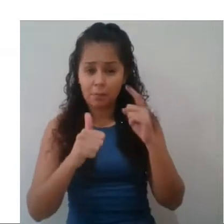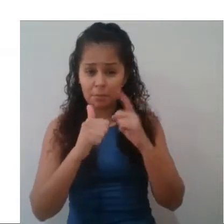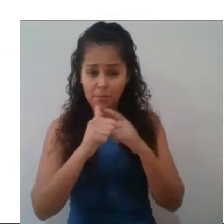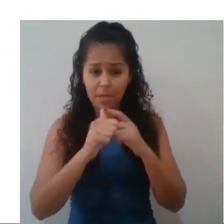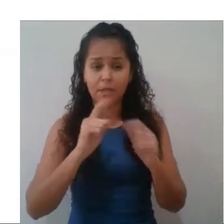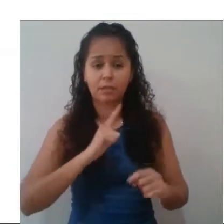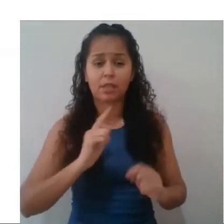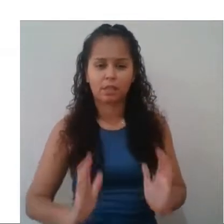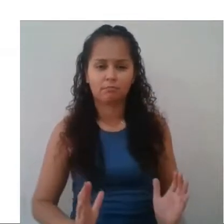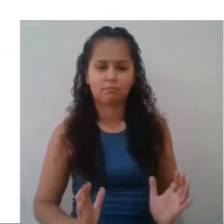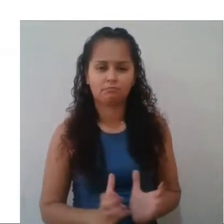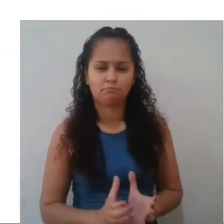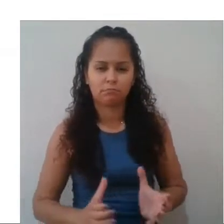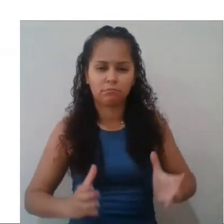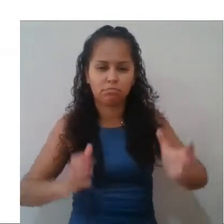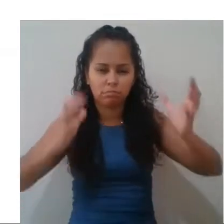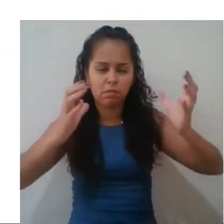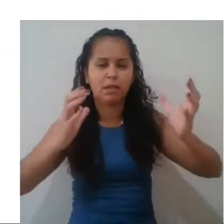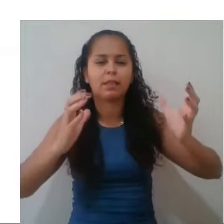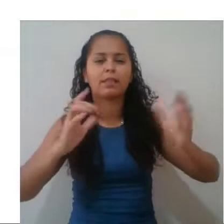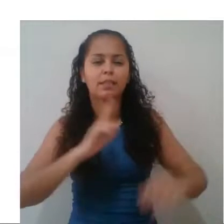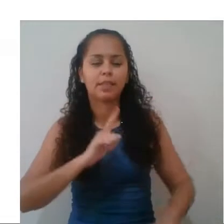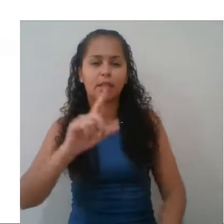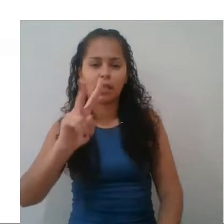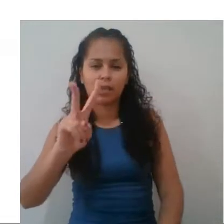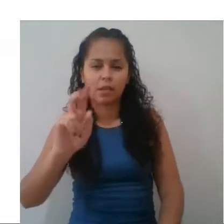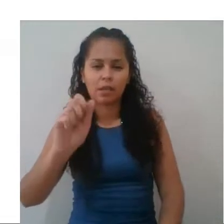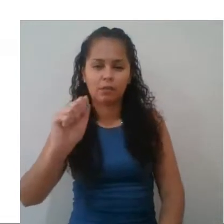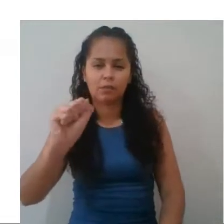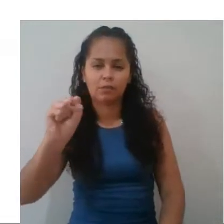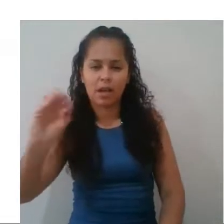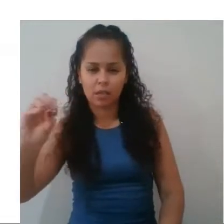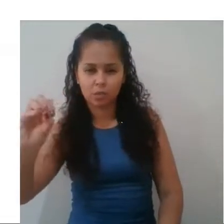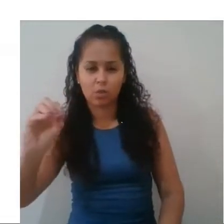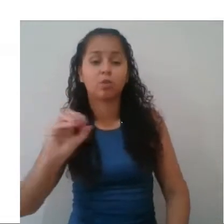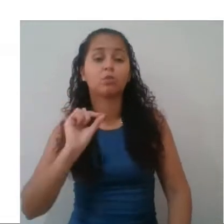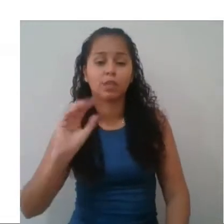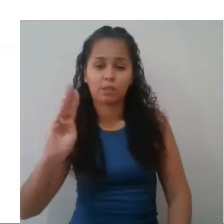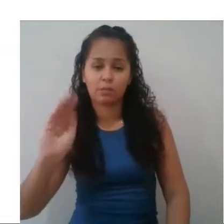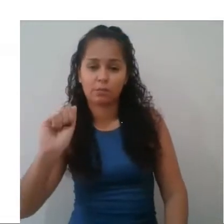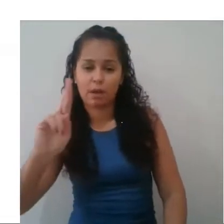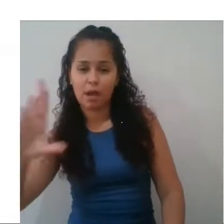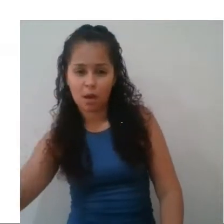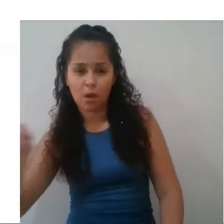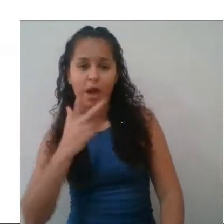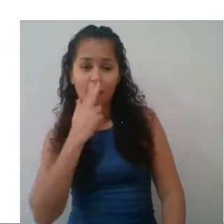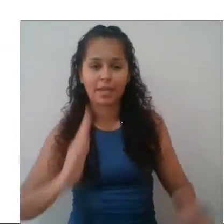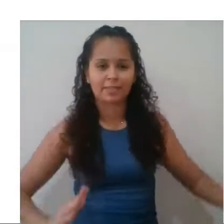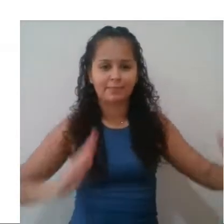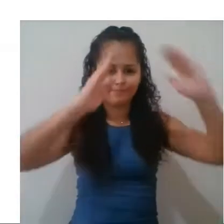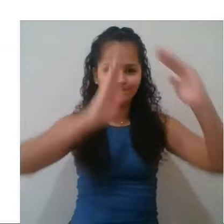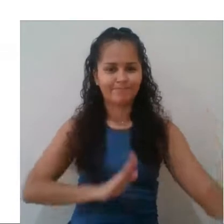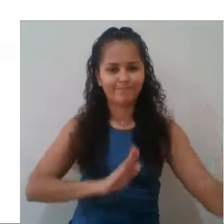vasos de barro, e esses vasos possuem a forma de um tronco de pirâmide. Também podemos